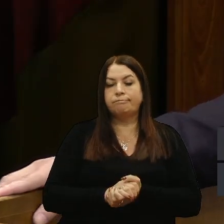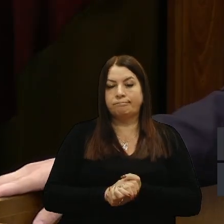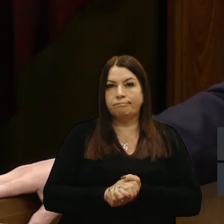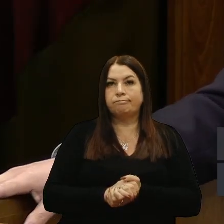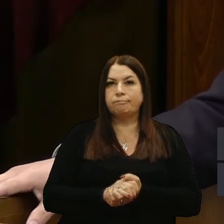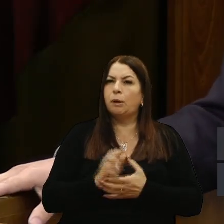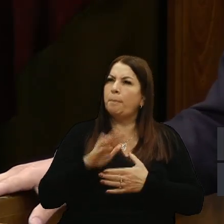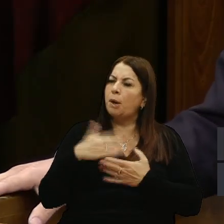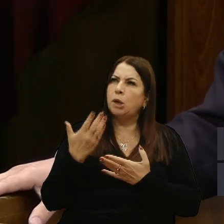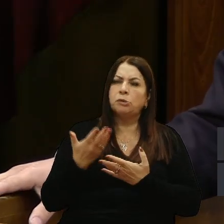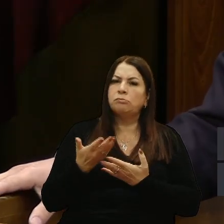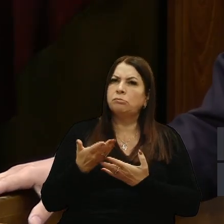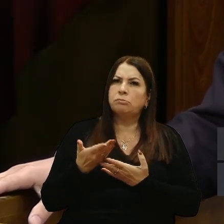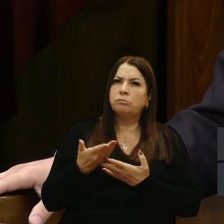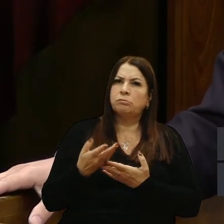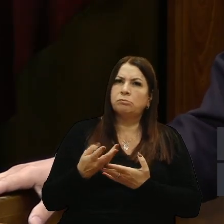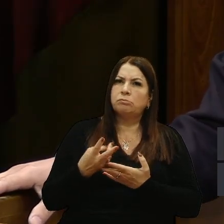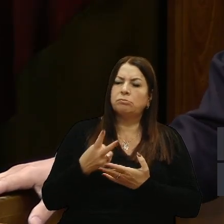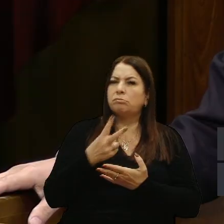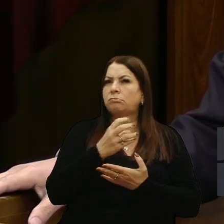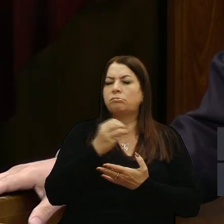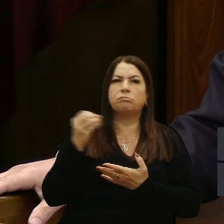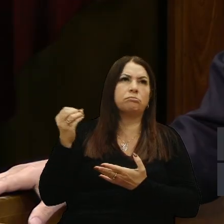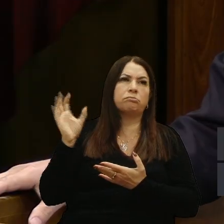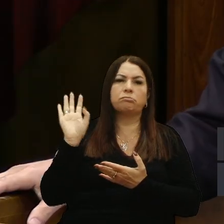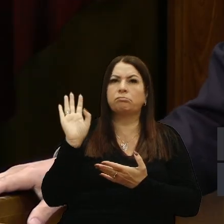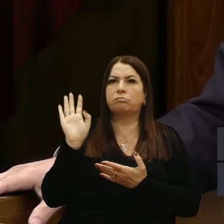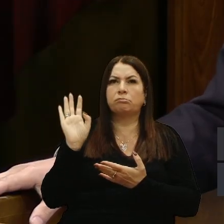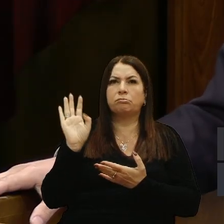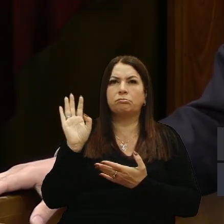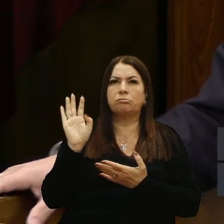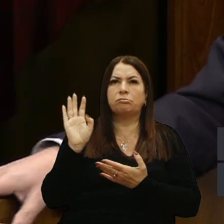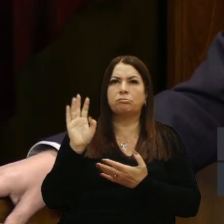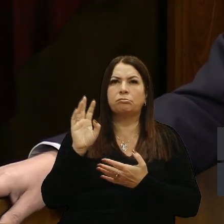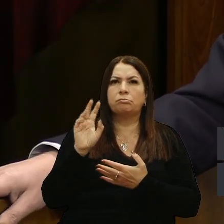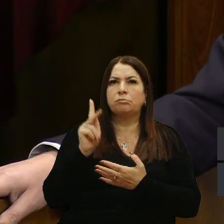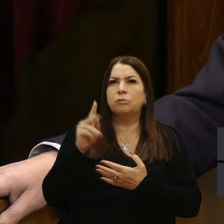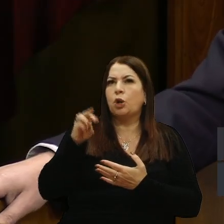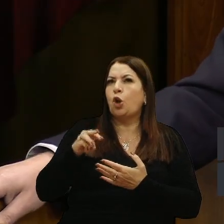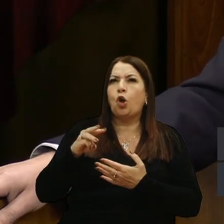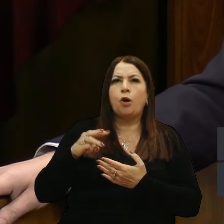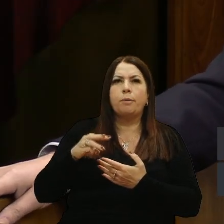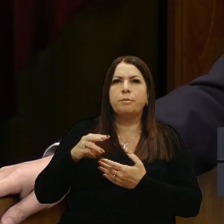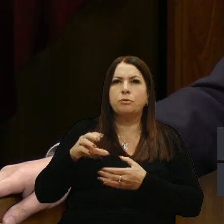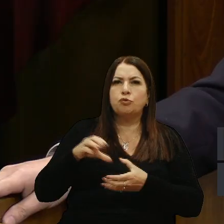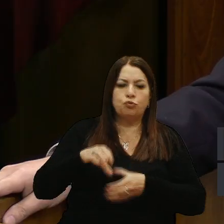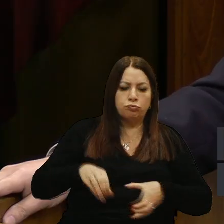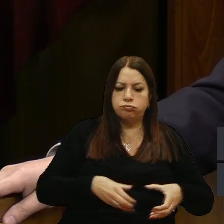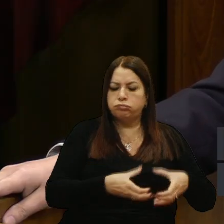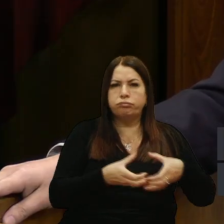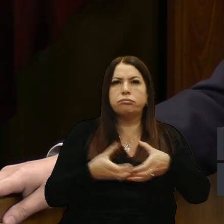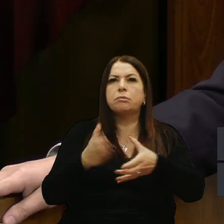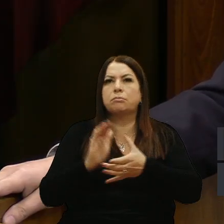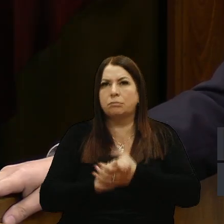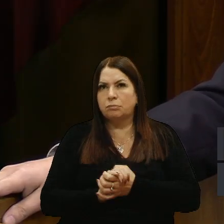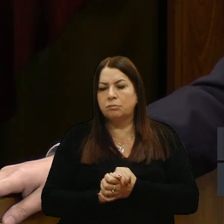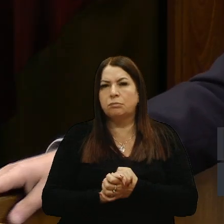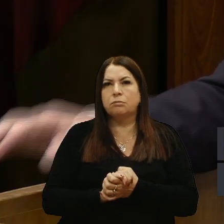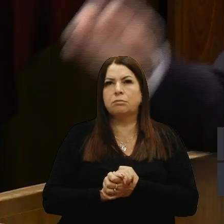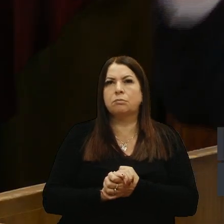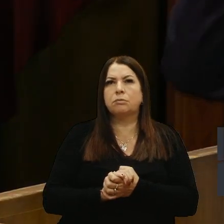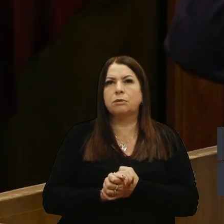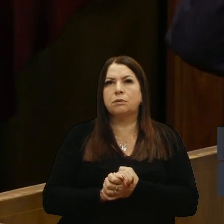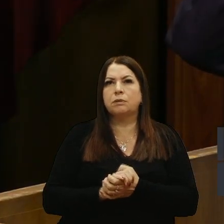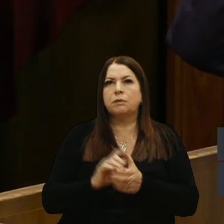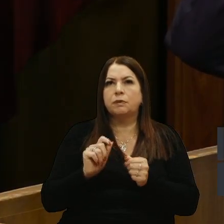Foram mais de 200 e vários quilômetros de rede que